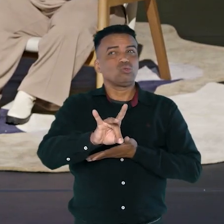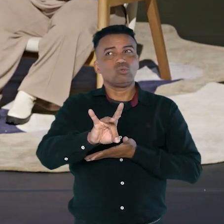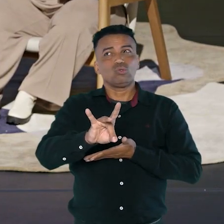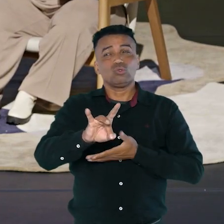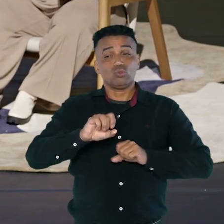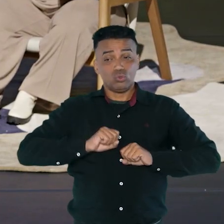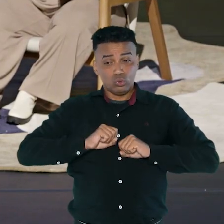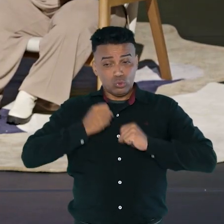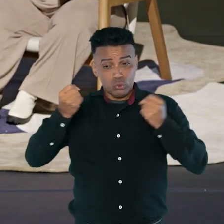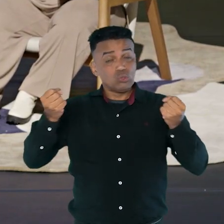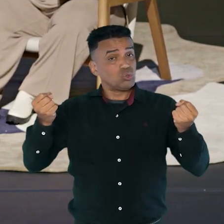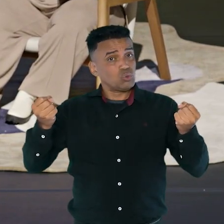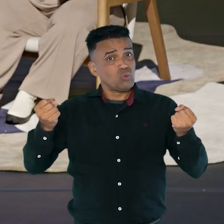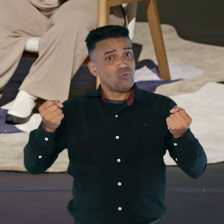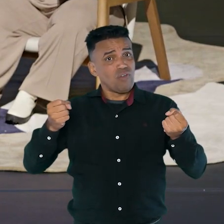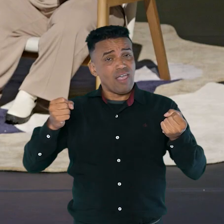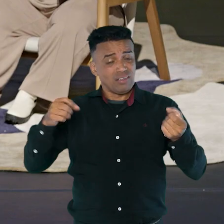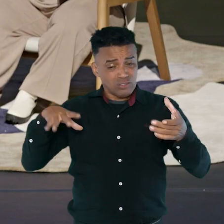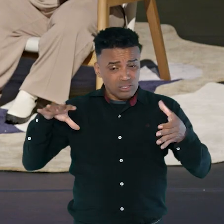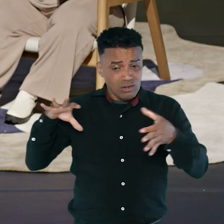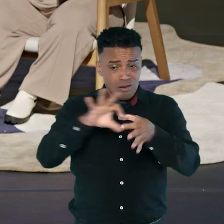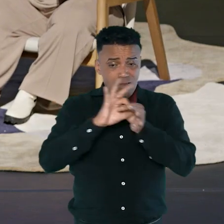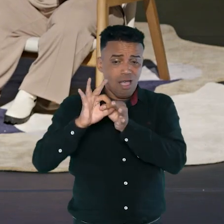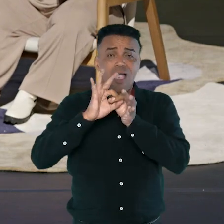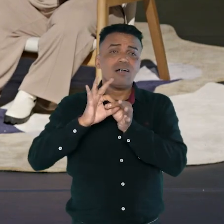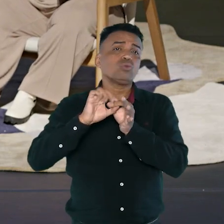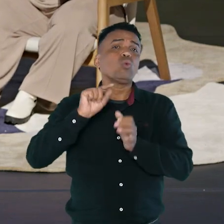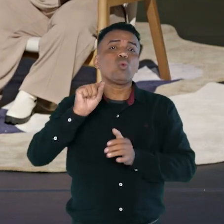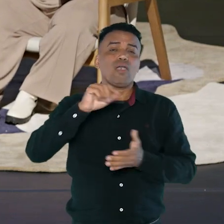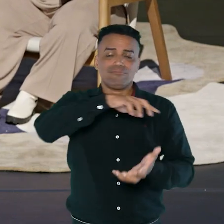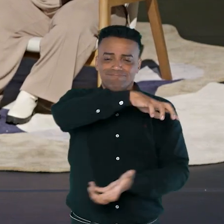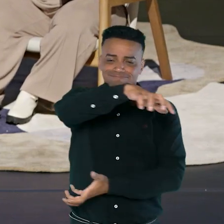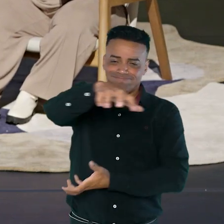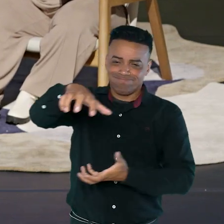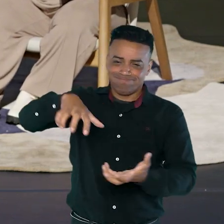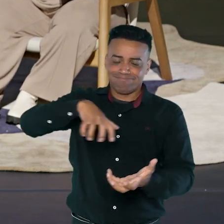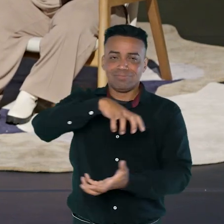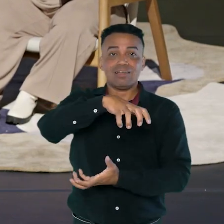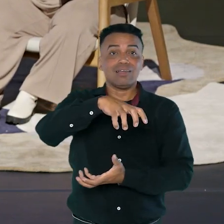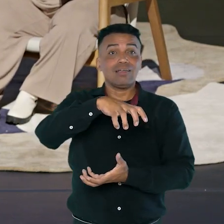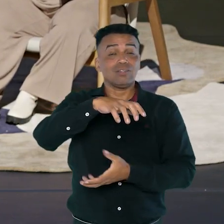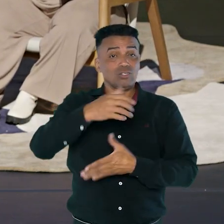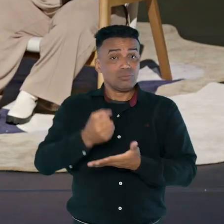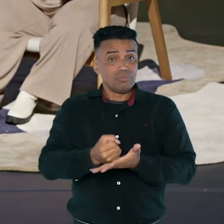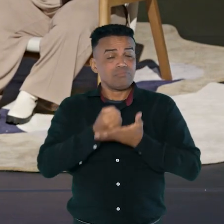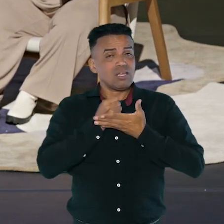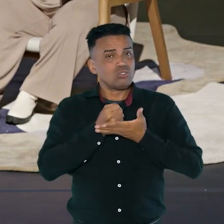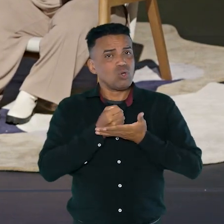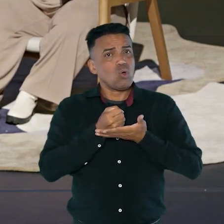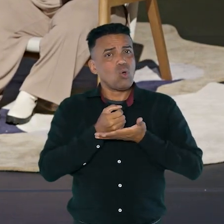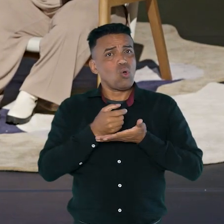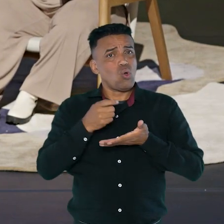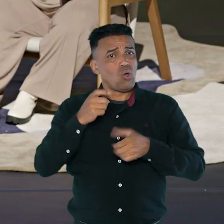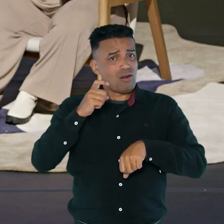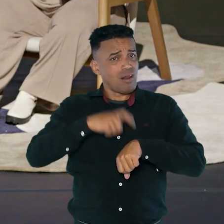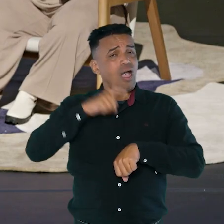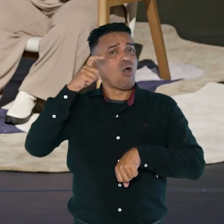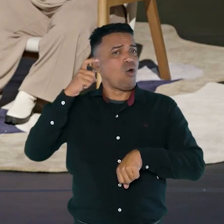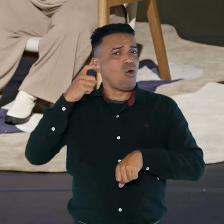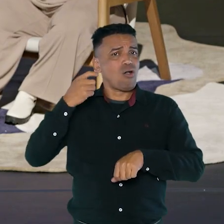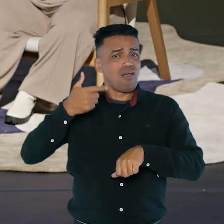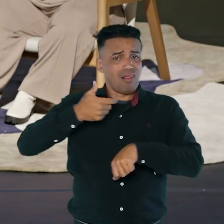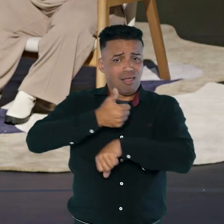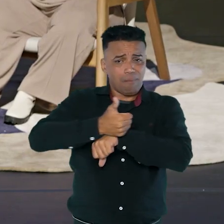mim, vem com muita revolta. Isso alimentou muito a minha produção no começo da minha